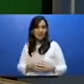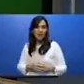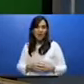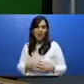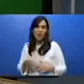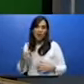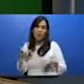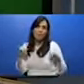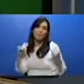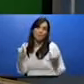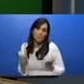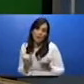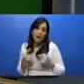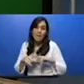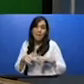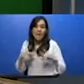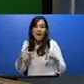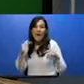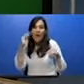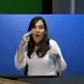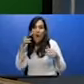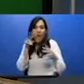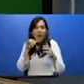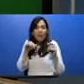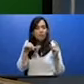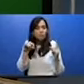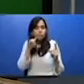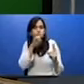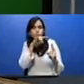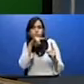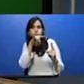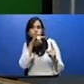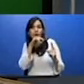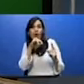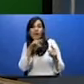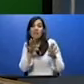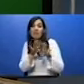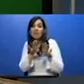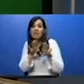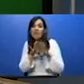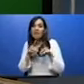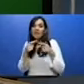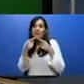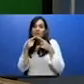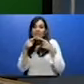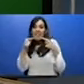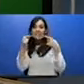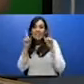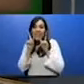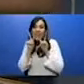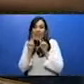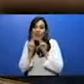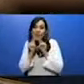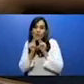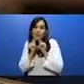magrinha, mas tem um olhar muito expressivo, um sorriso delicado, né?